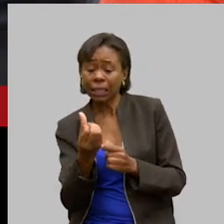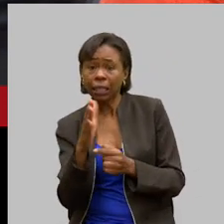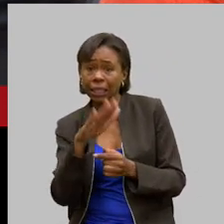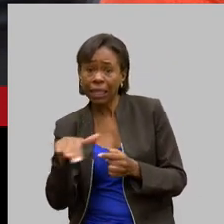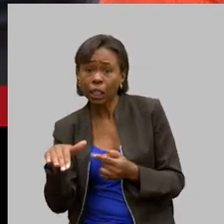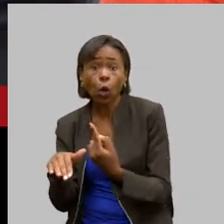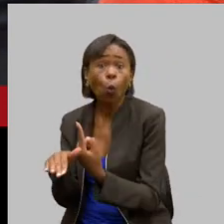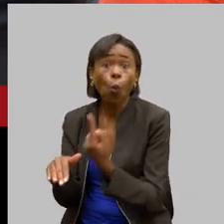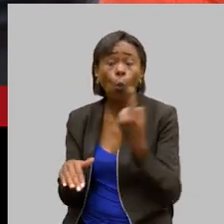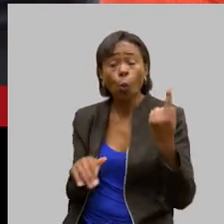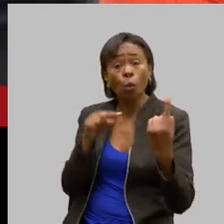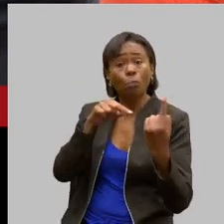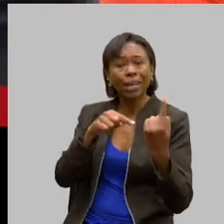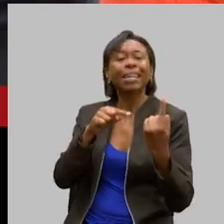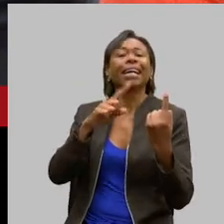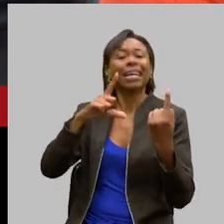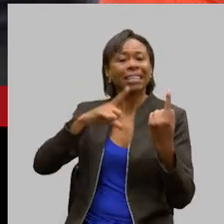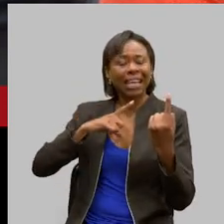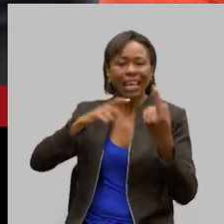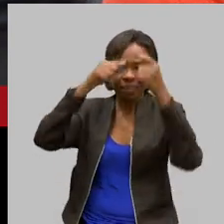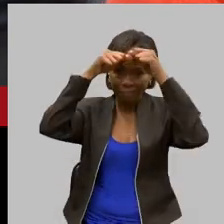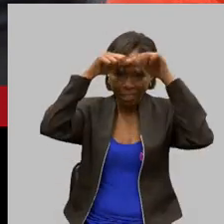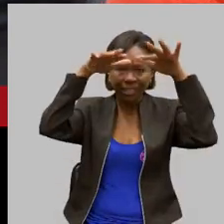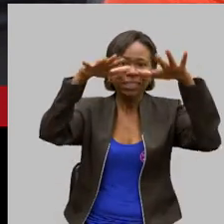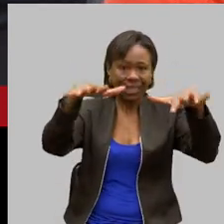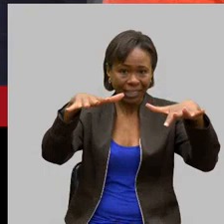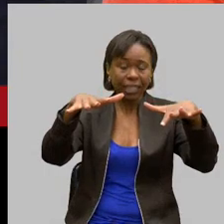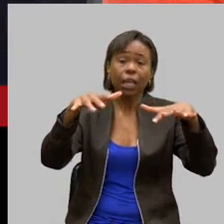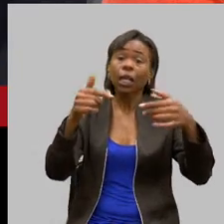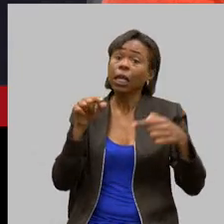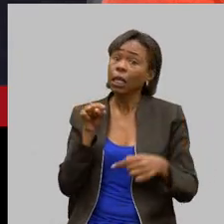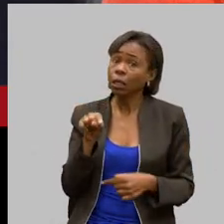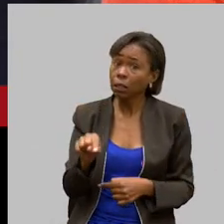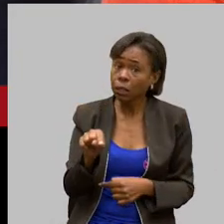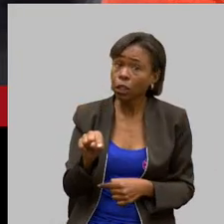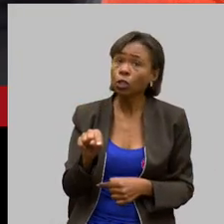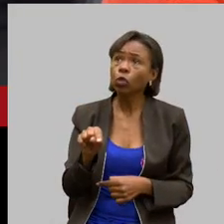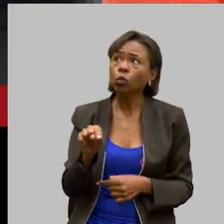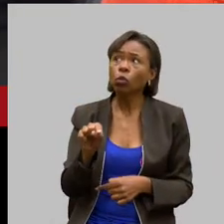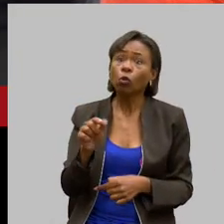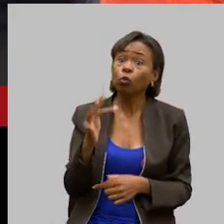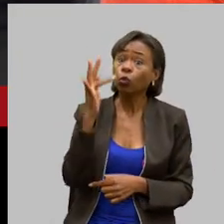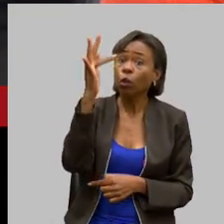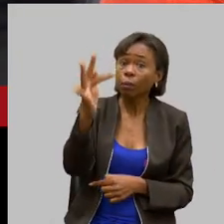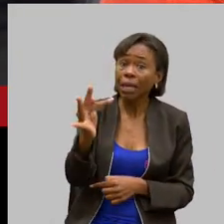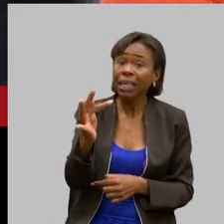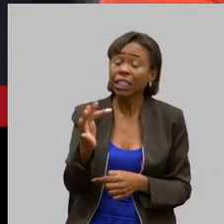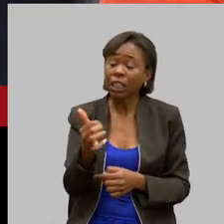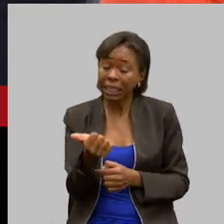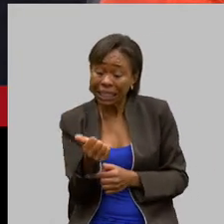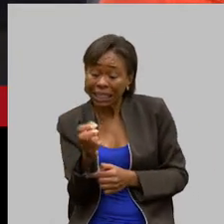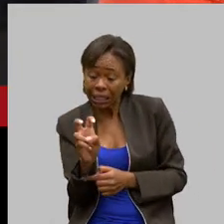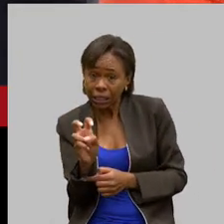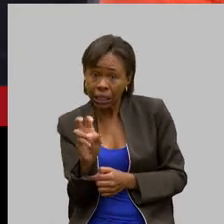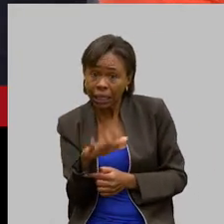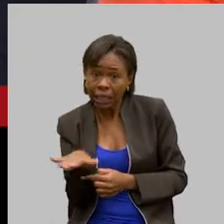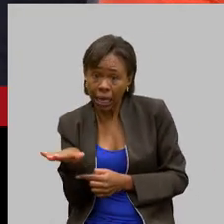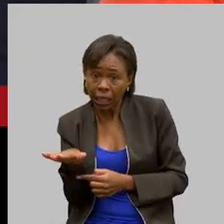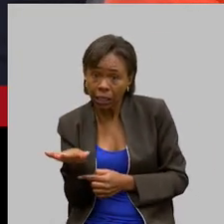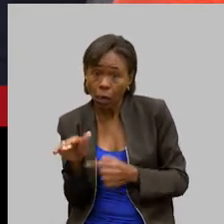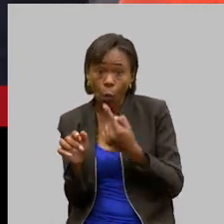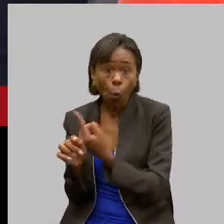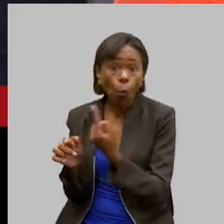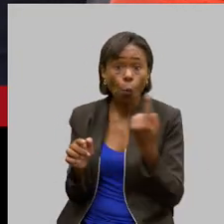o transtorno do espectro autista e uma Projeção de que isso vem a ser uma em cada 15 a gente tá caminhando para mundo